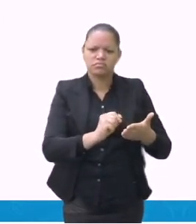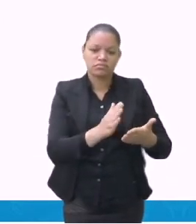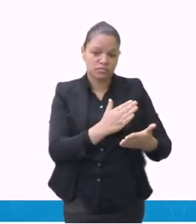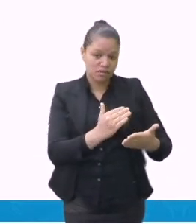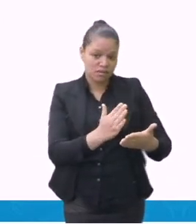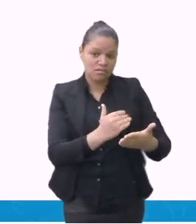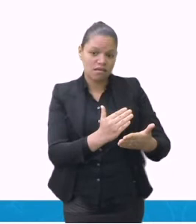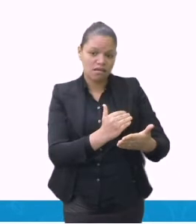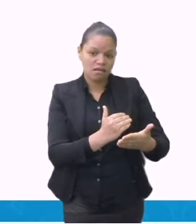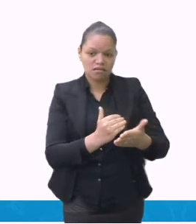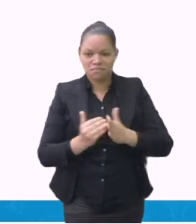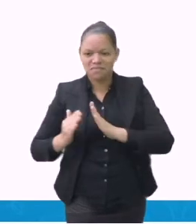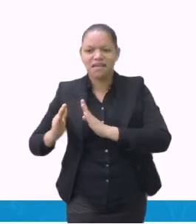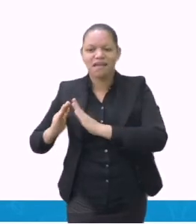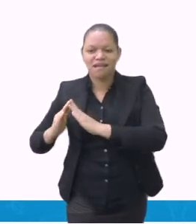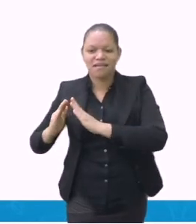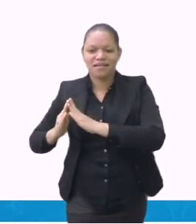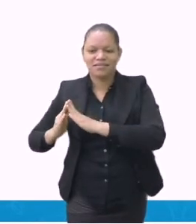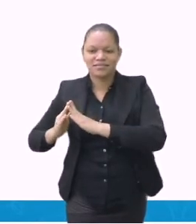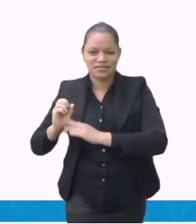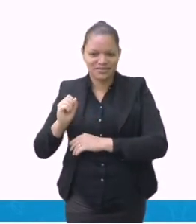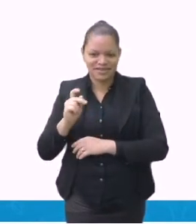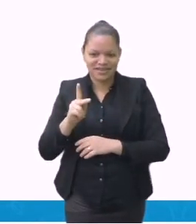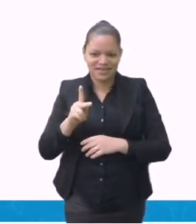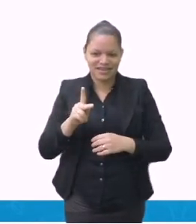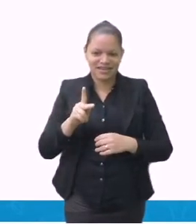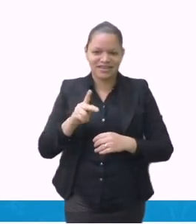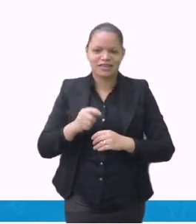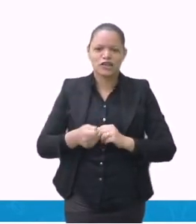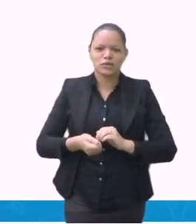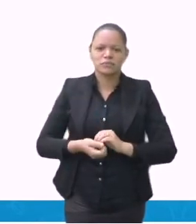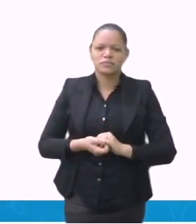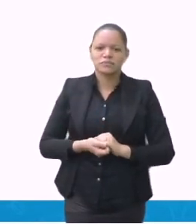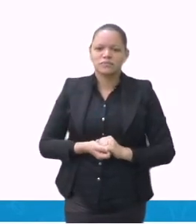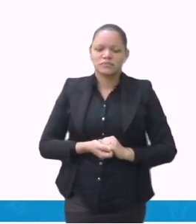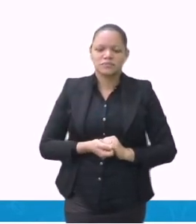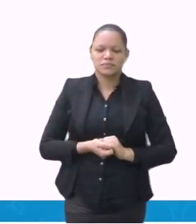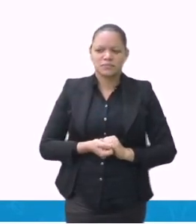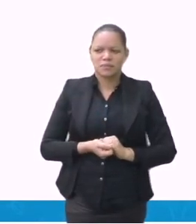O dado se encontra, então, no H1.